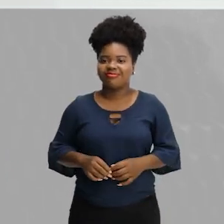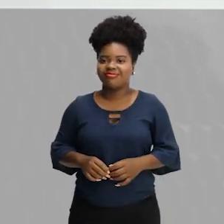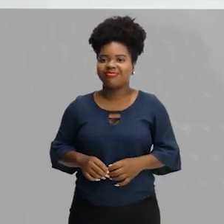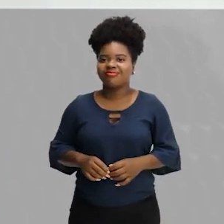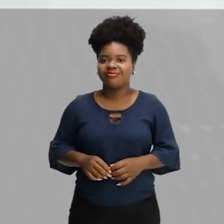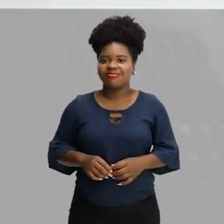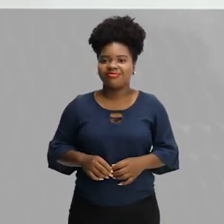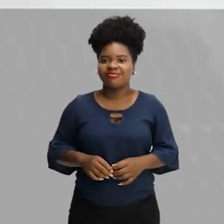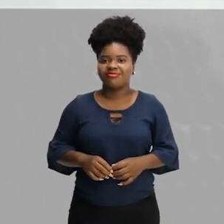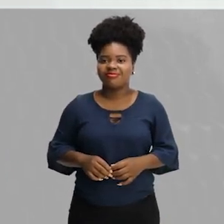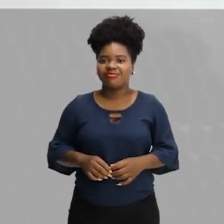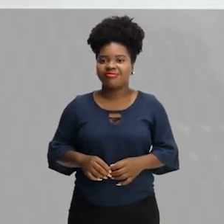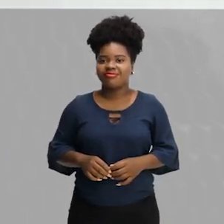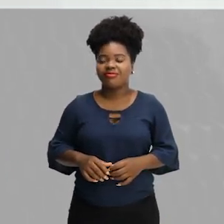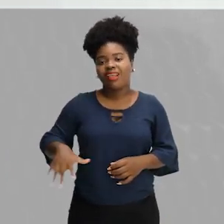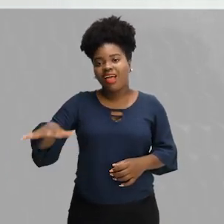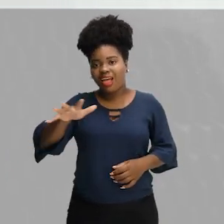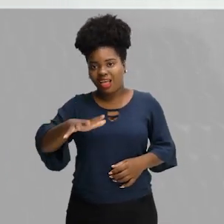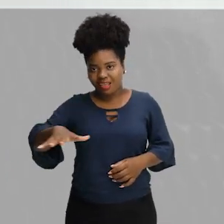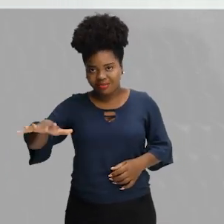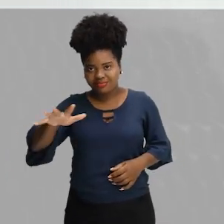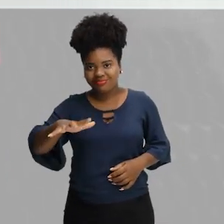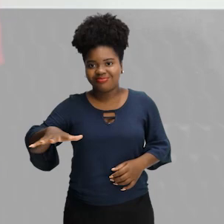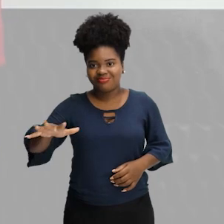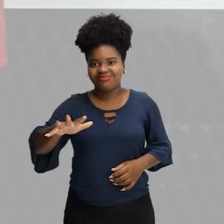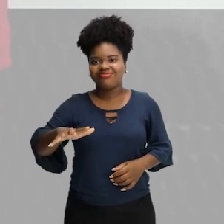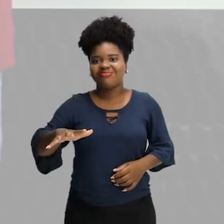e eu tenho as famosas terras